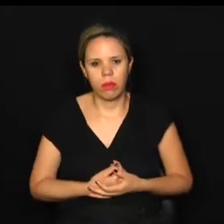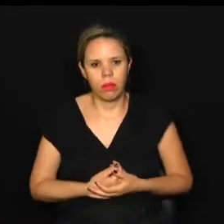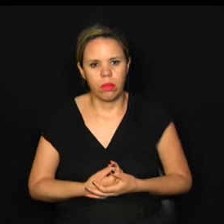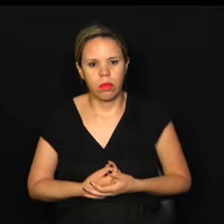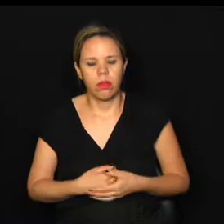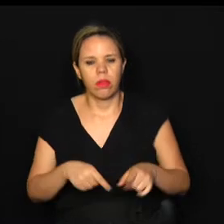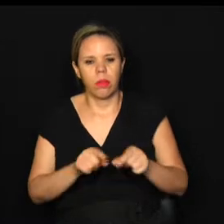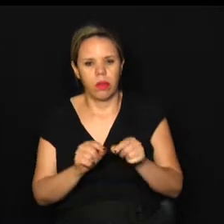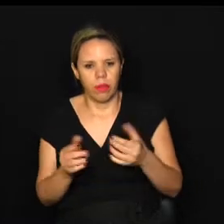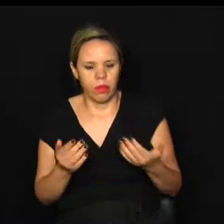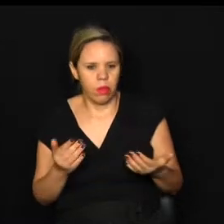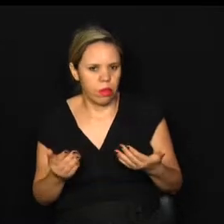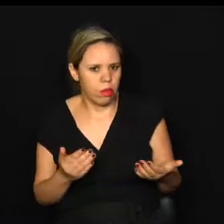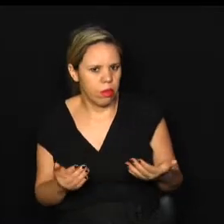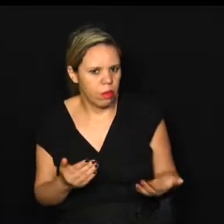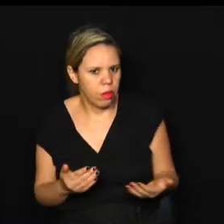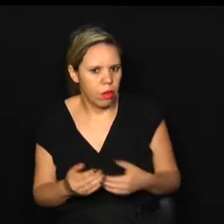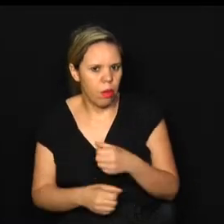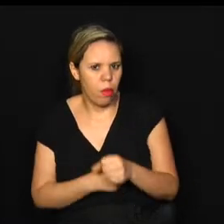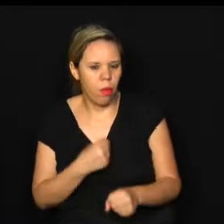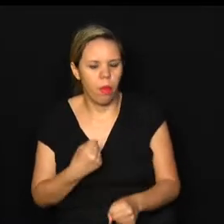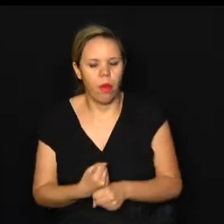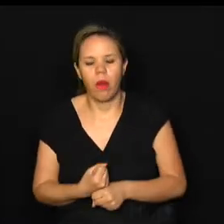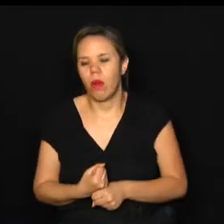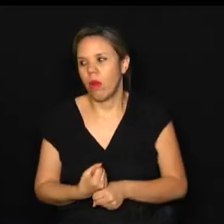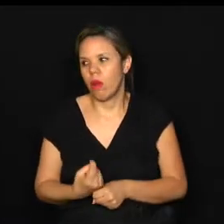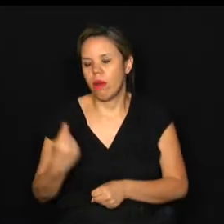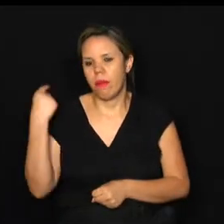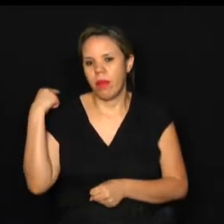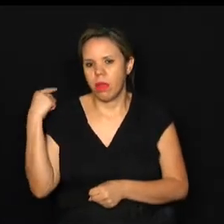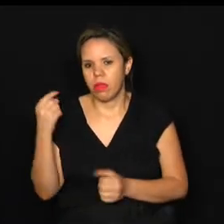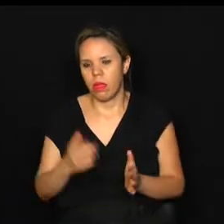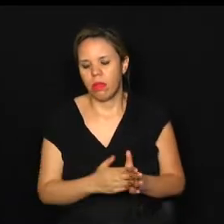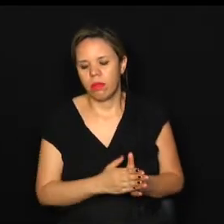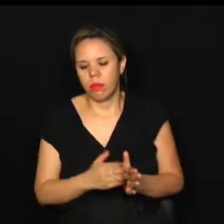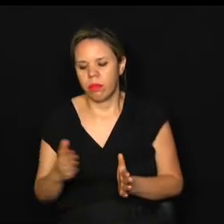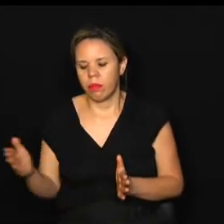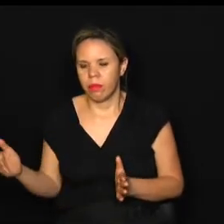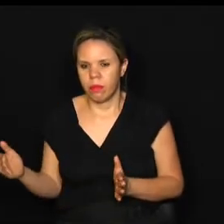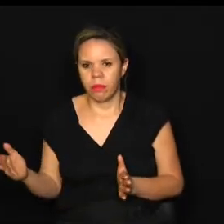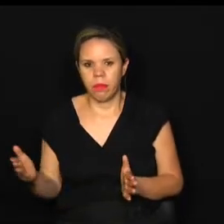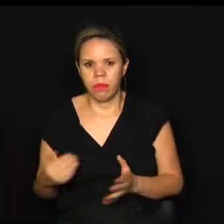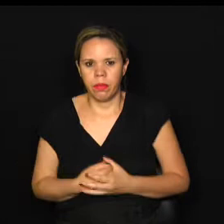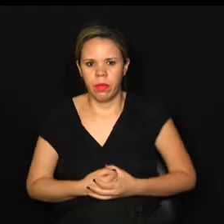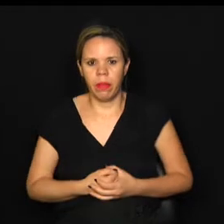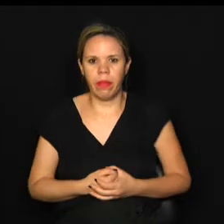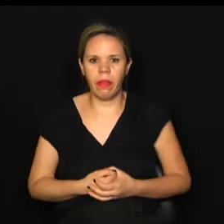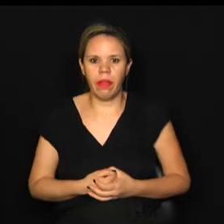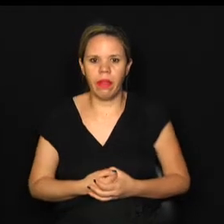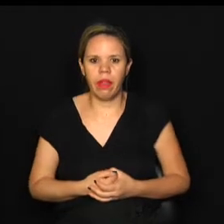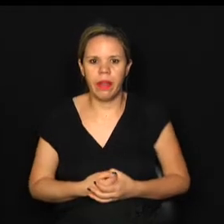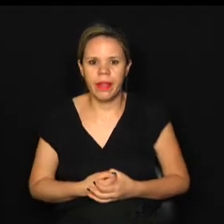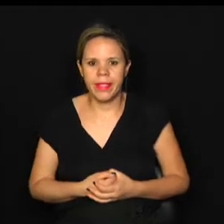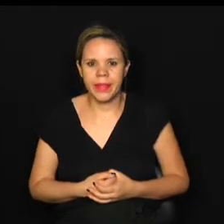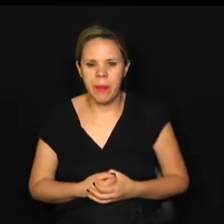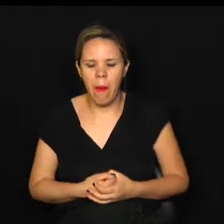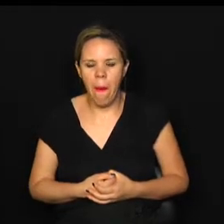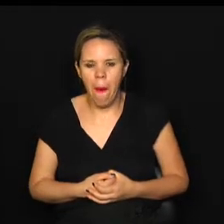um comparativo aí com o ano de 2019 no mesmo período. Então, as despesas correntes